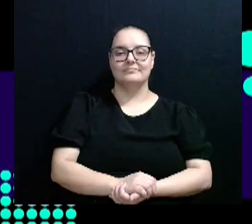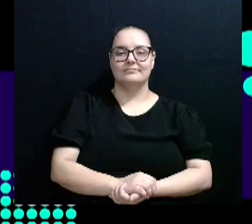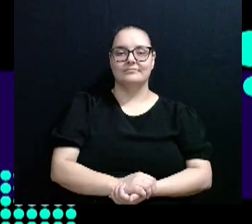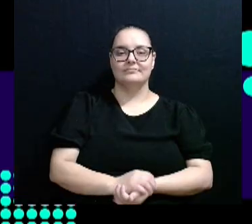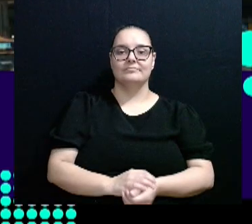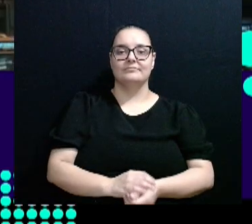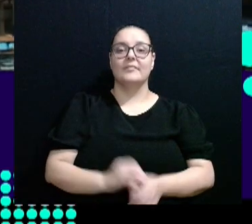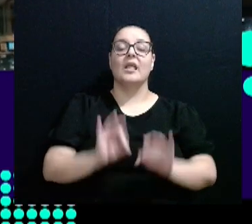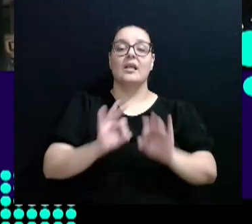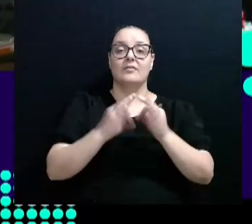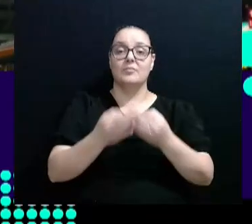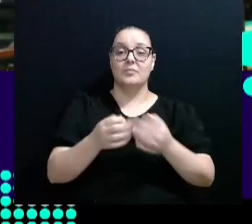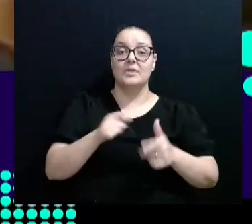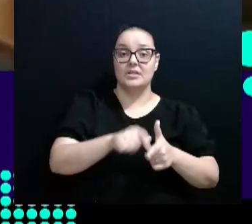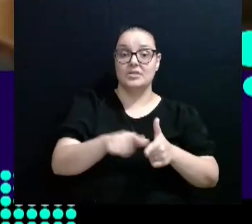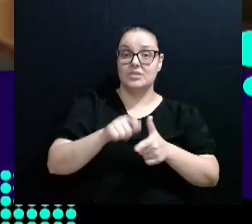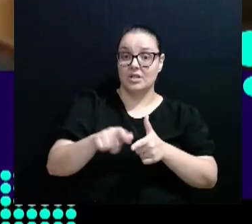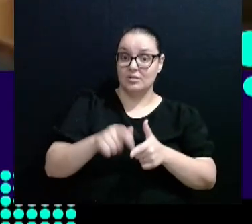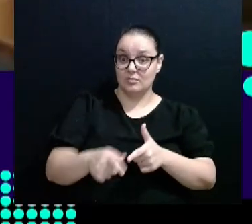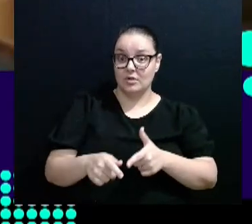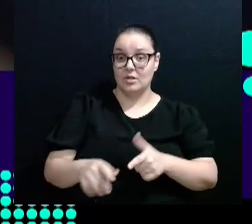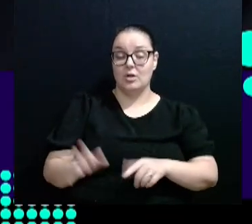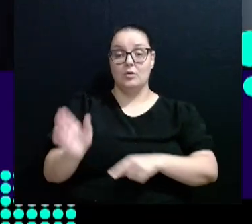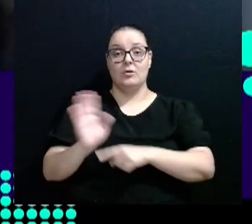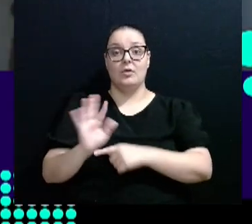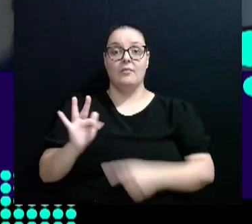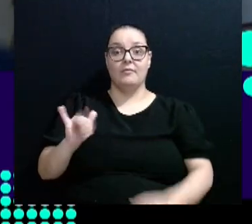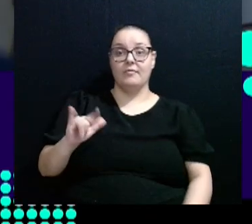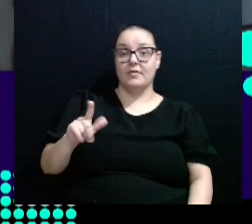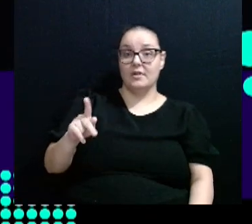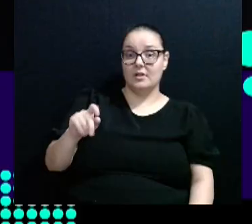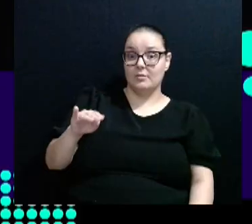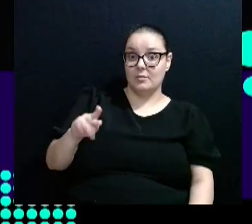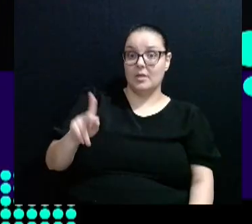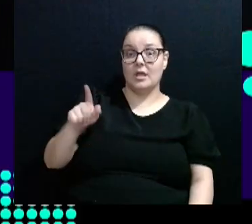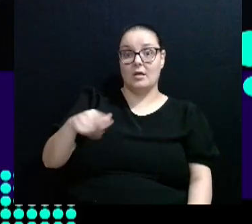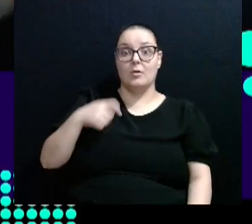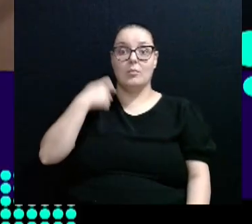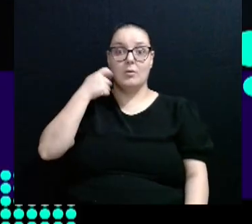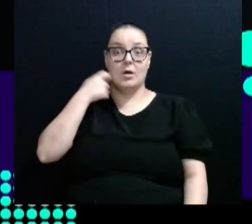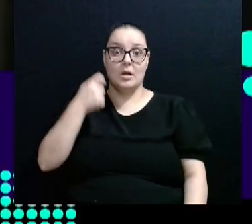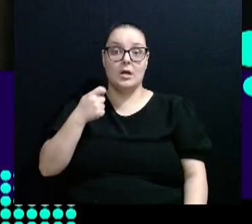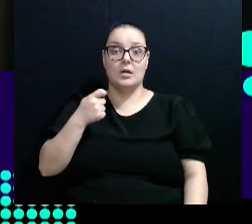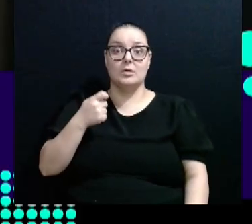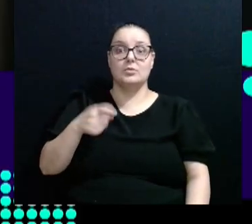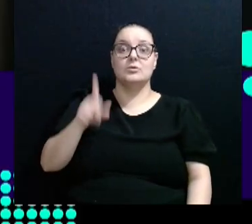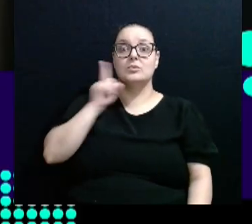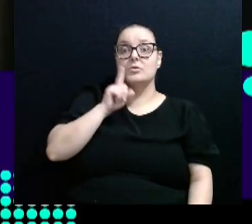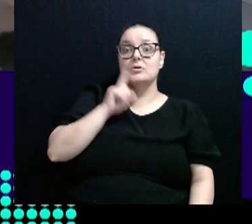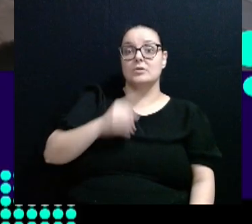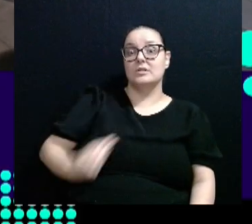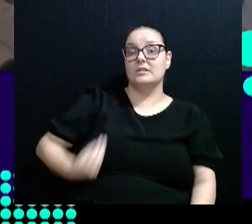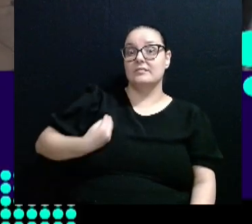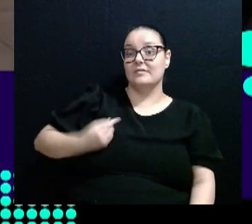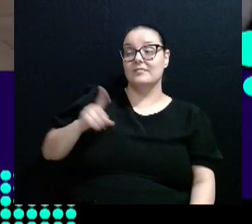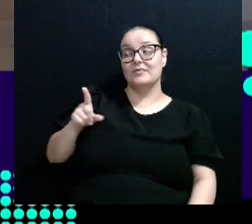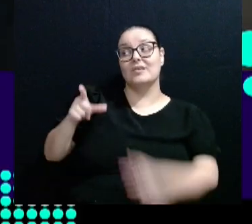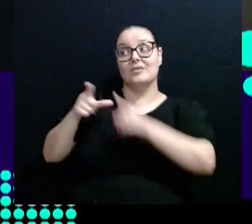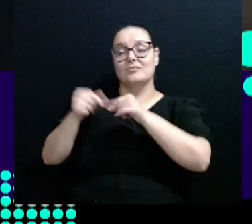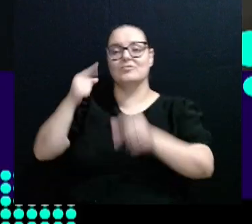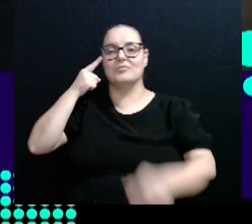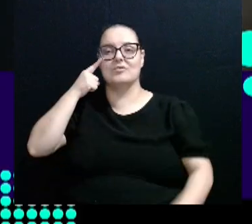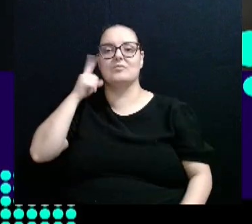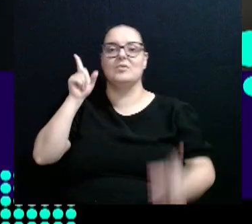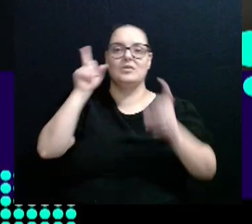um filme em que Philip é ator americano que vive em Tóquio e enfrenta dificuldades para encontrar bons